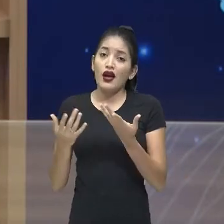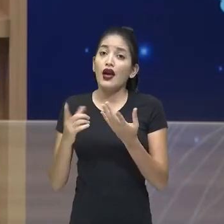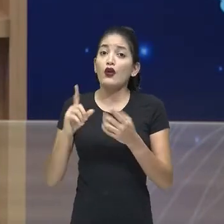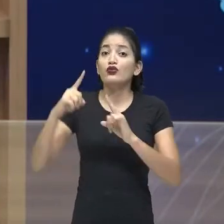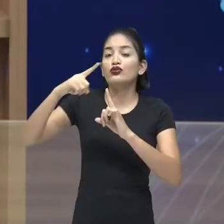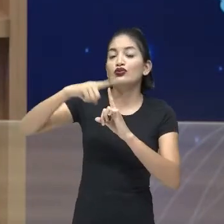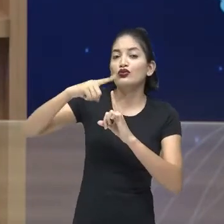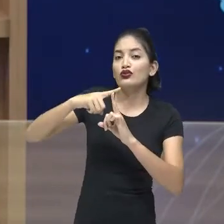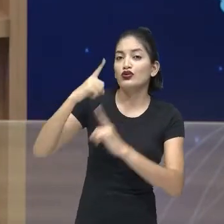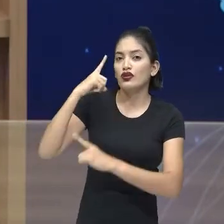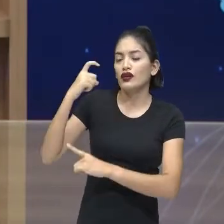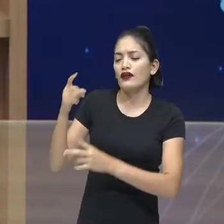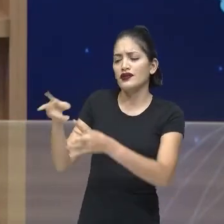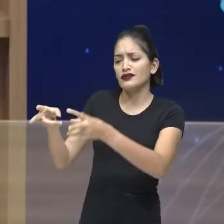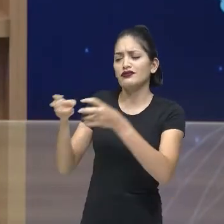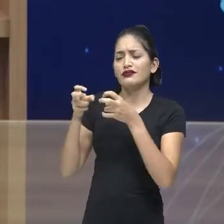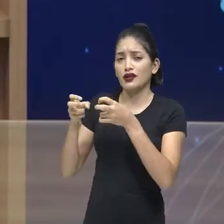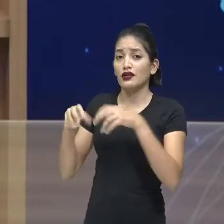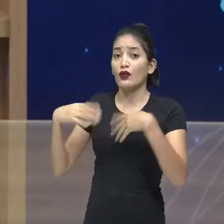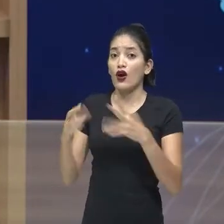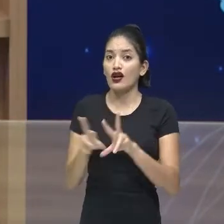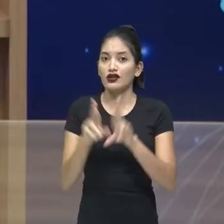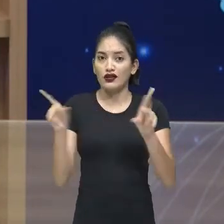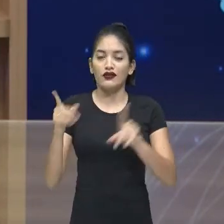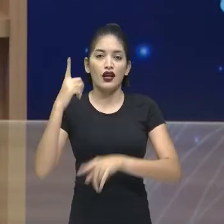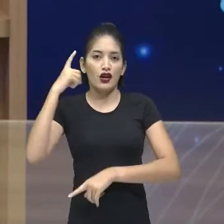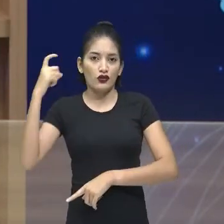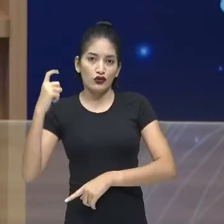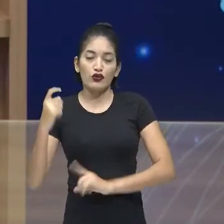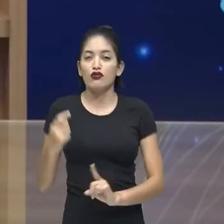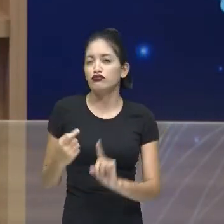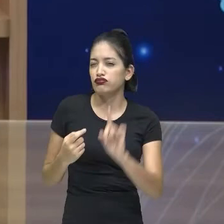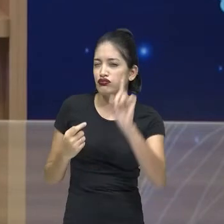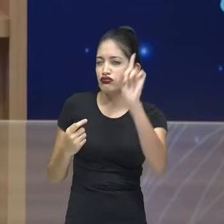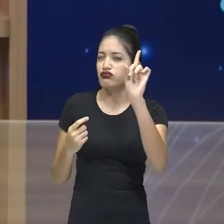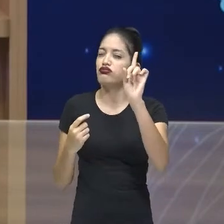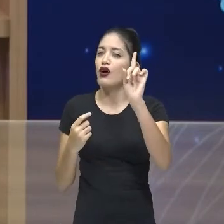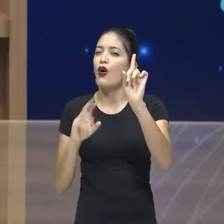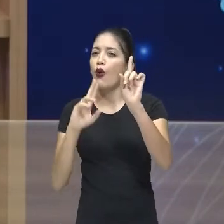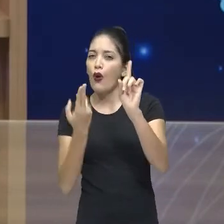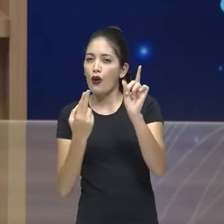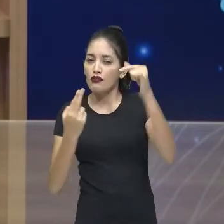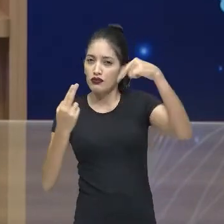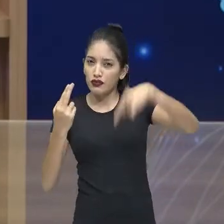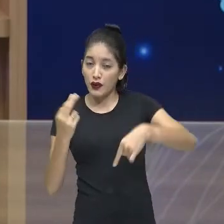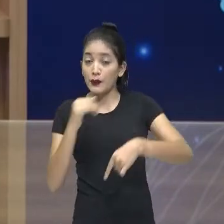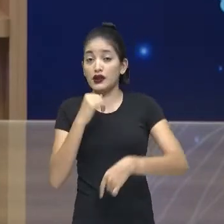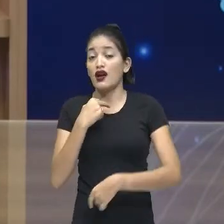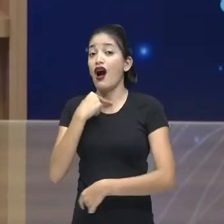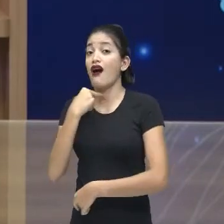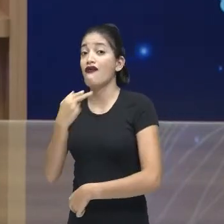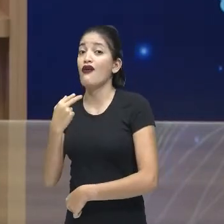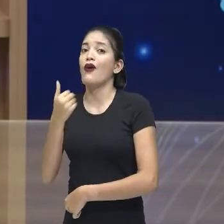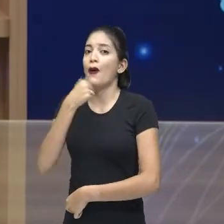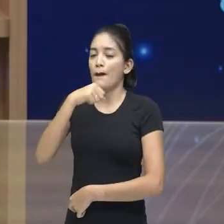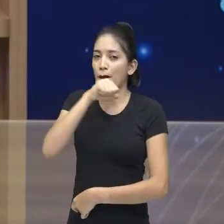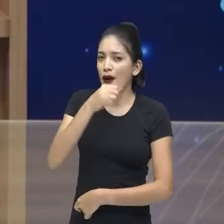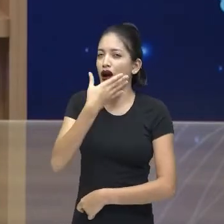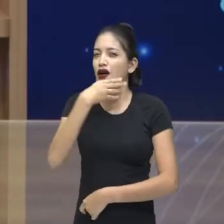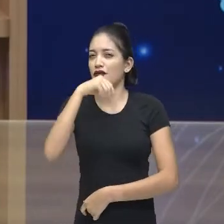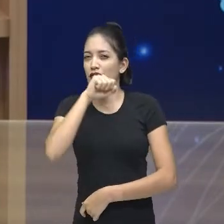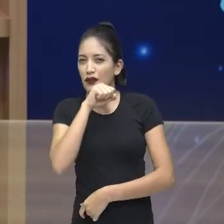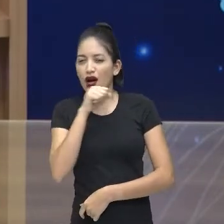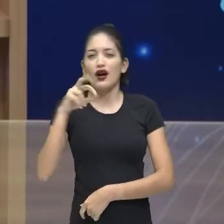entonação que faz com que você perceba a diferença de um som grave para um som agudo. A voz do seu pai, a voz da sua mãe, do seu